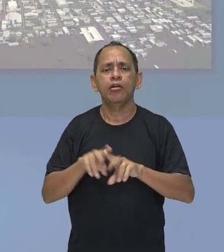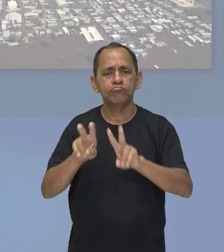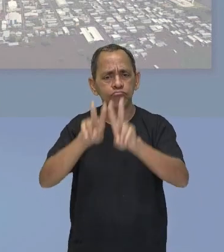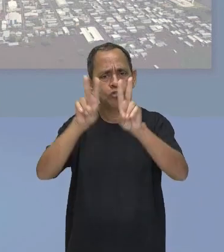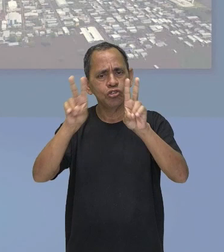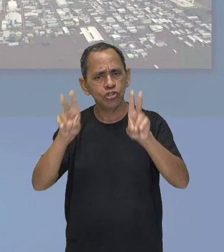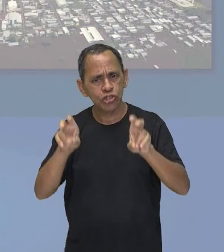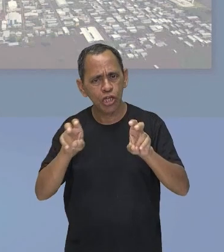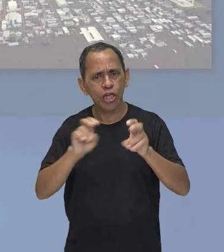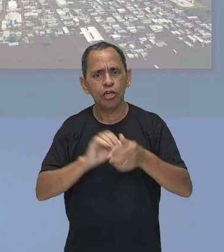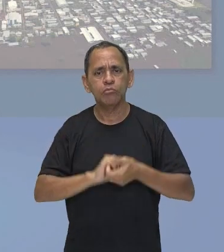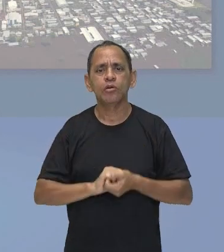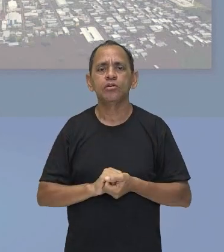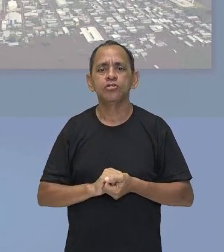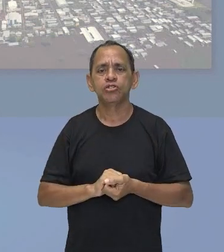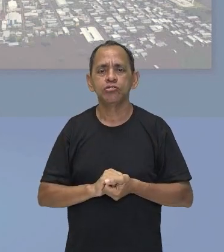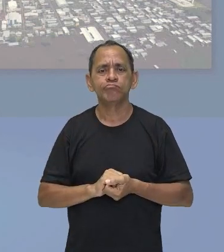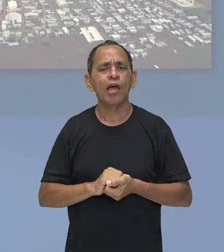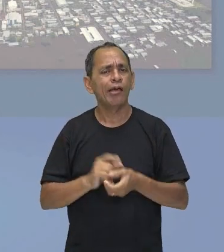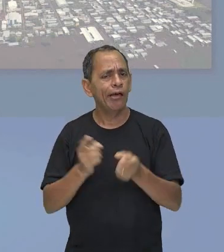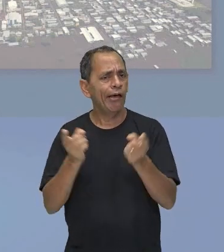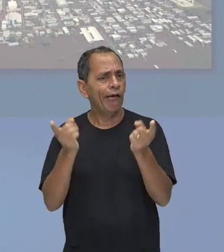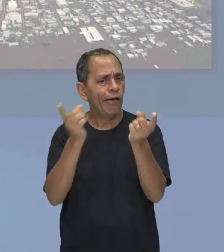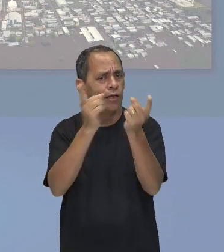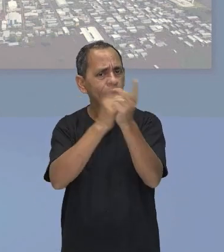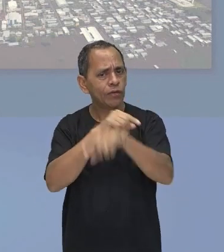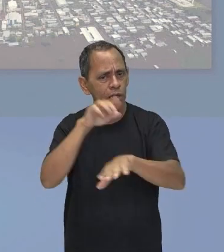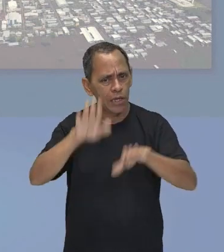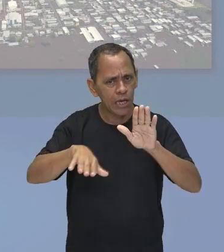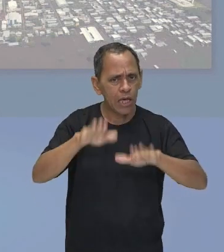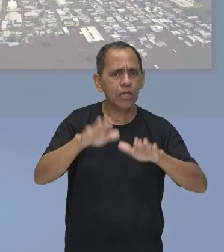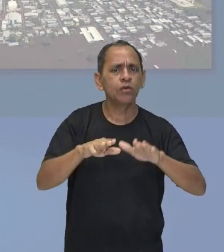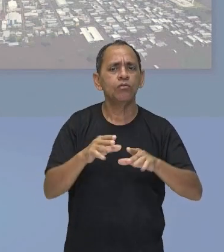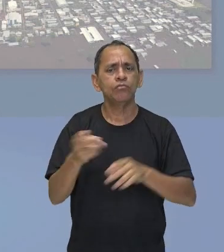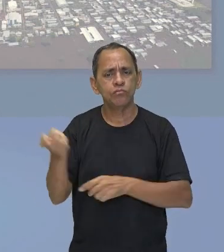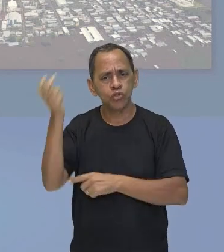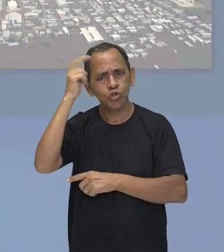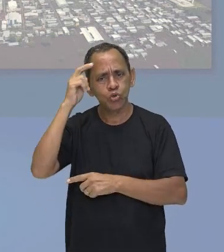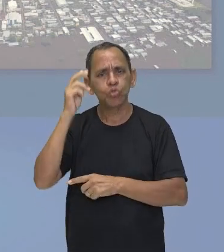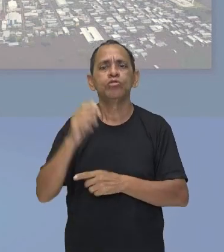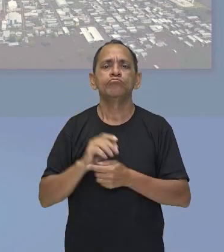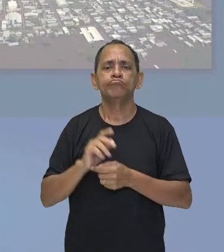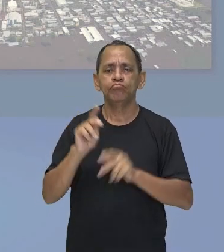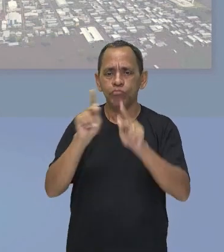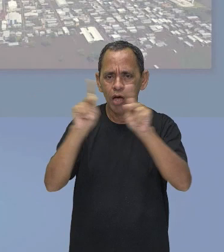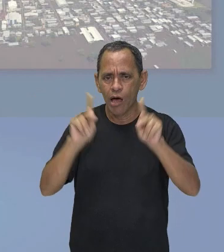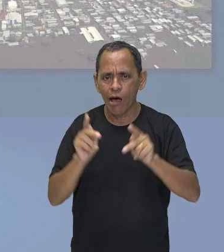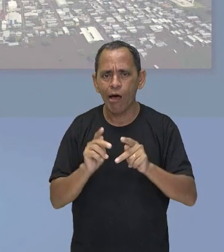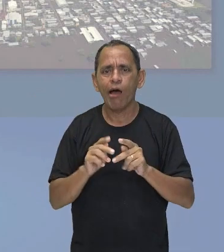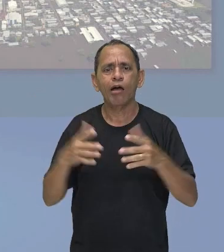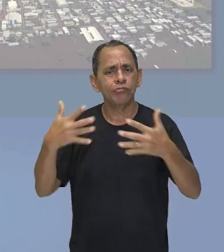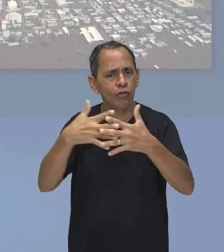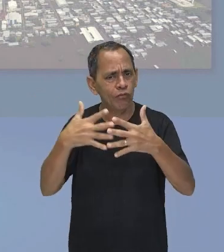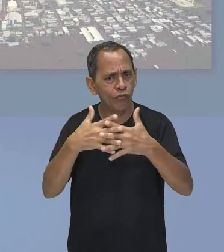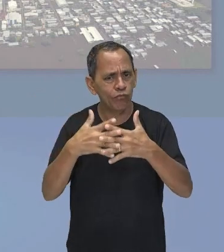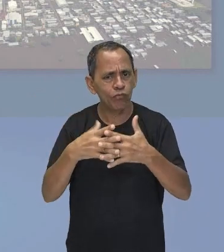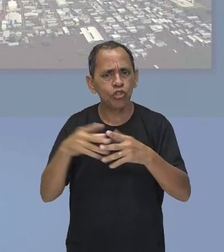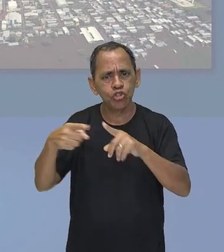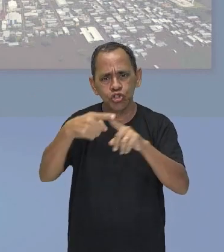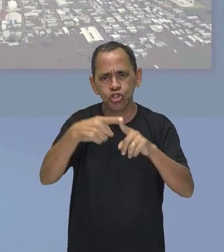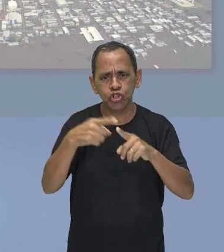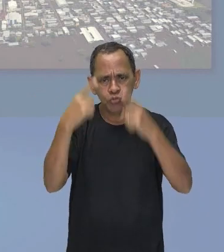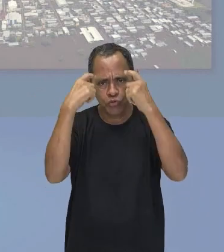vezes fazem inclusive oposição a essa cultura de paz, como conflitos, como certas formas de violência, em